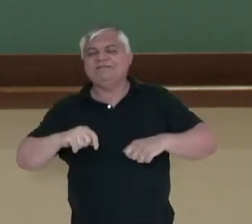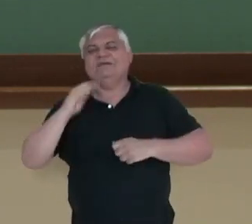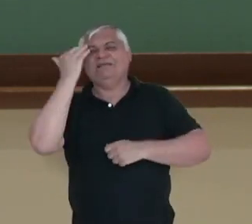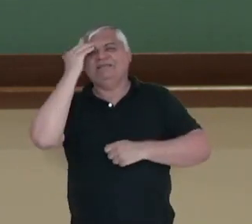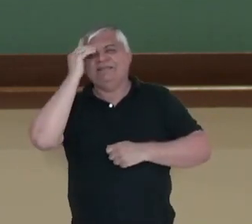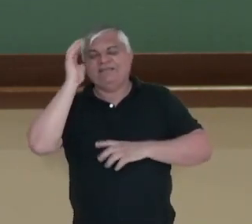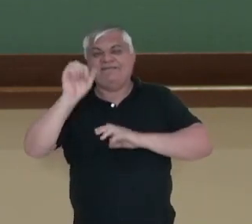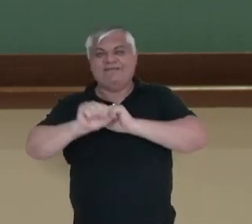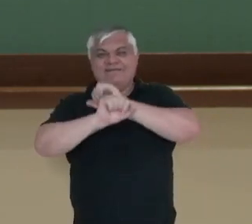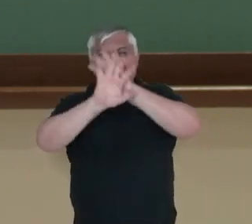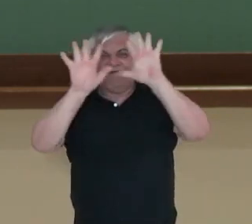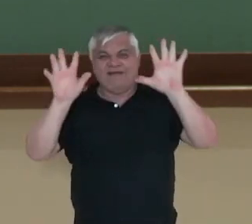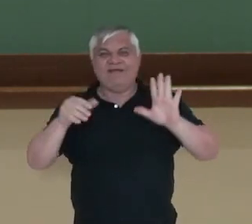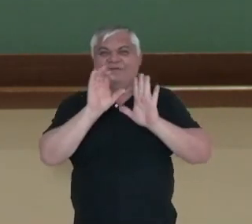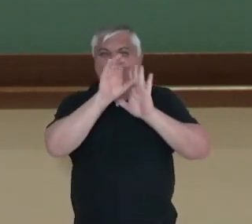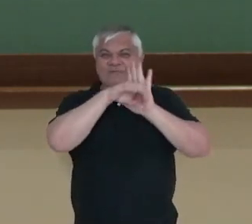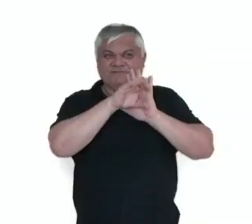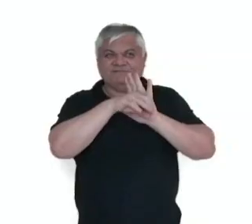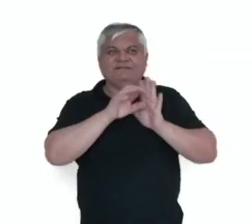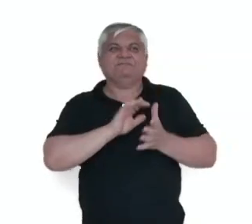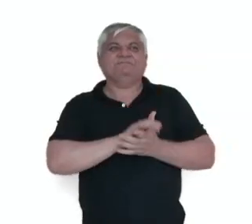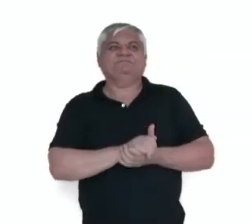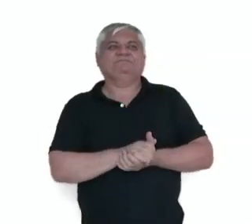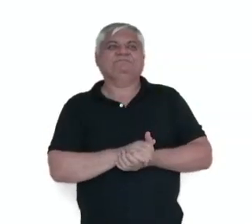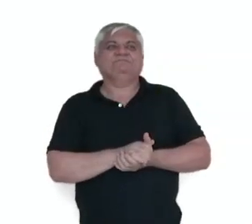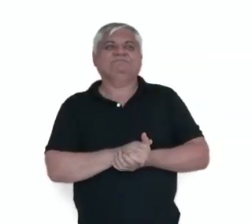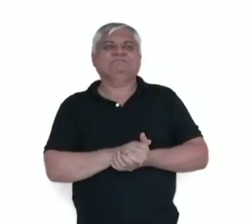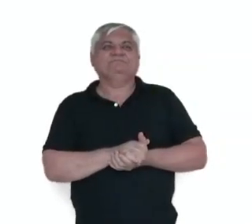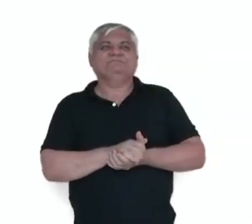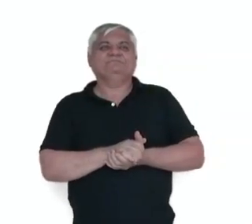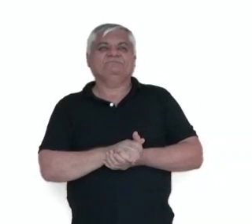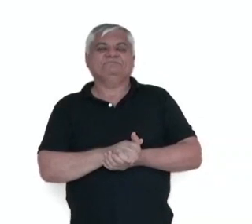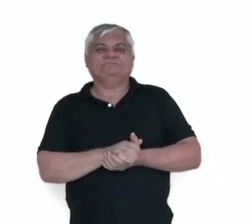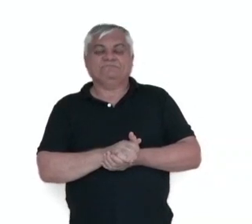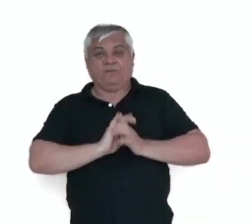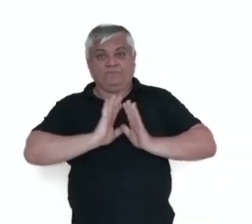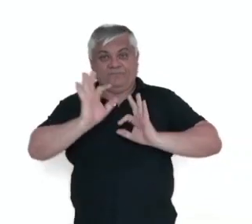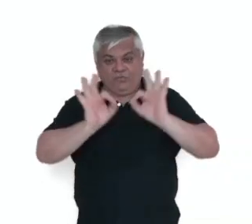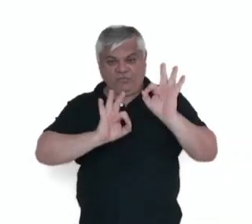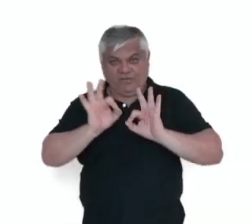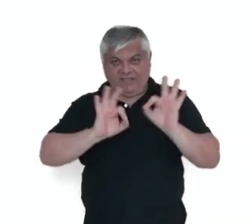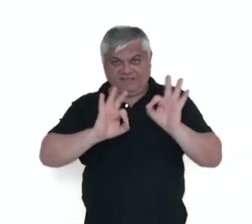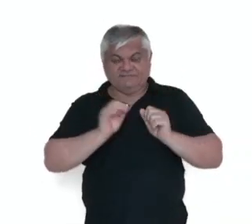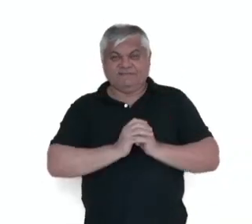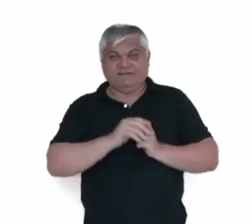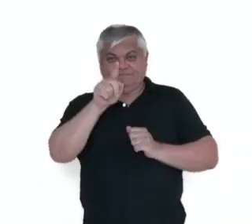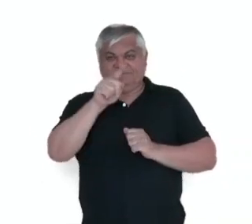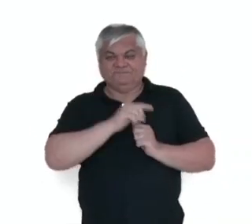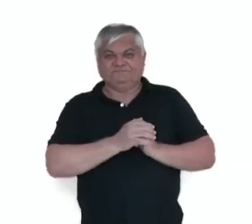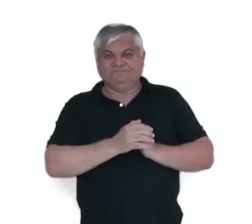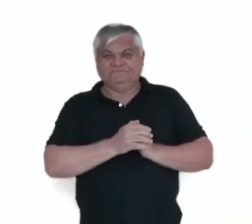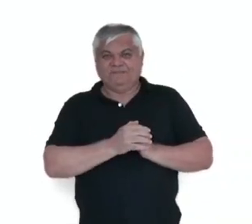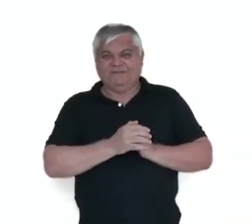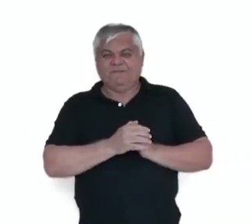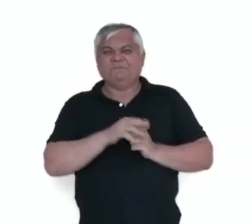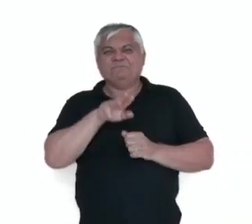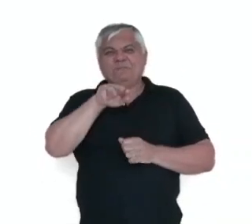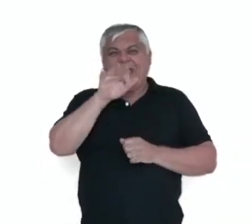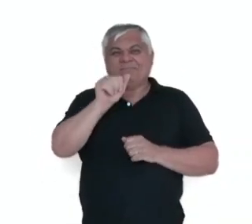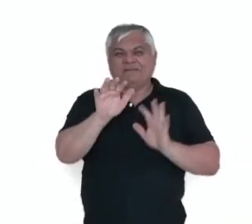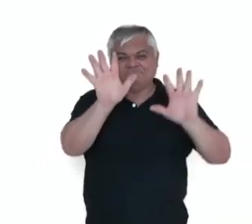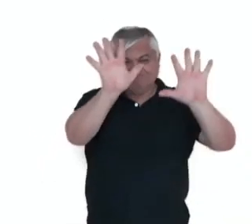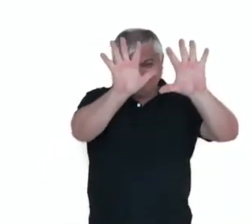entender melhor alguns conceitos importantes. Vamos lá? Então, ao organizar o seu mapa mental, lembre-se que,